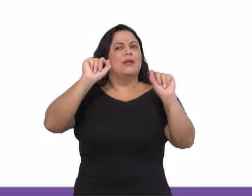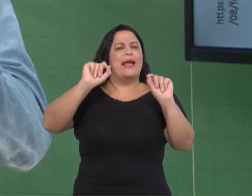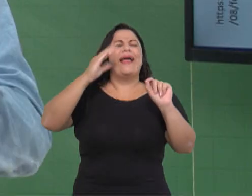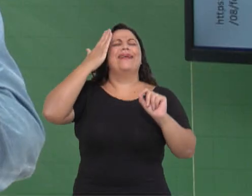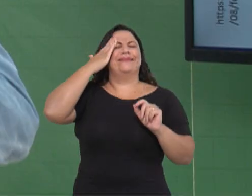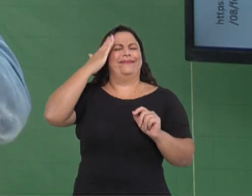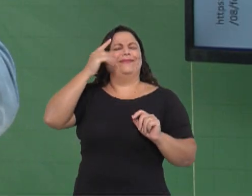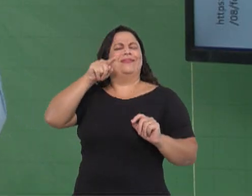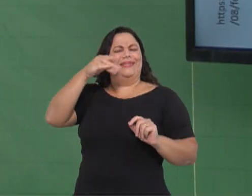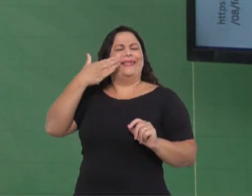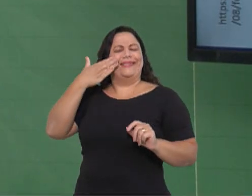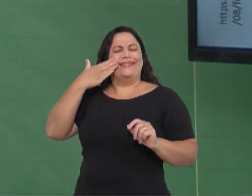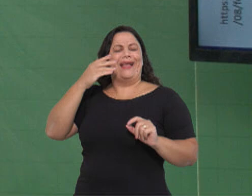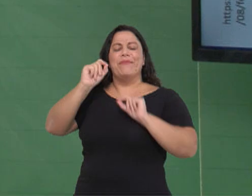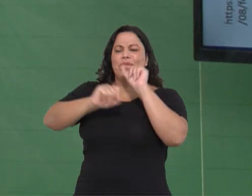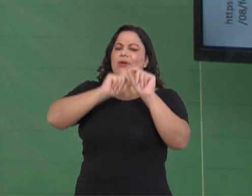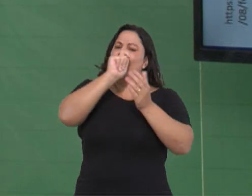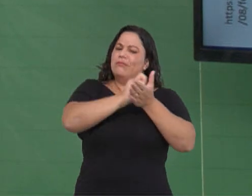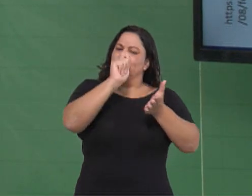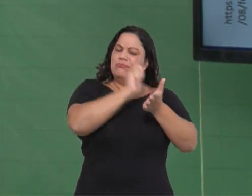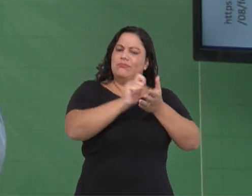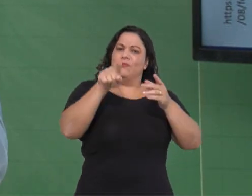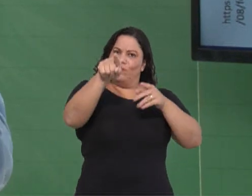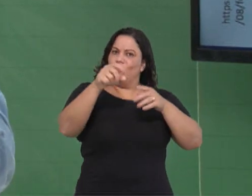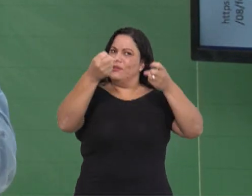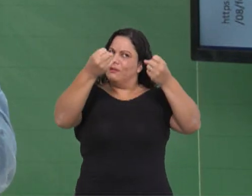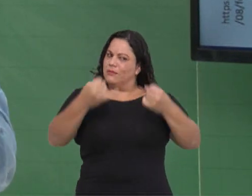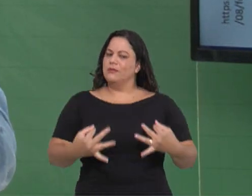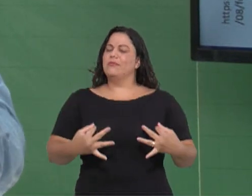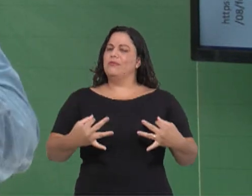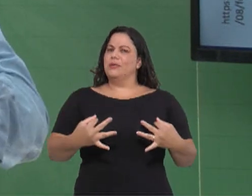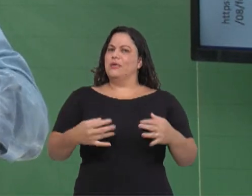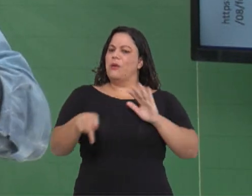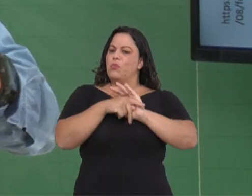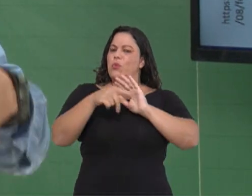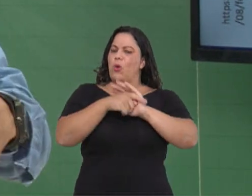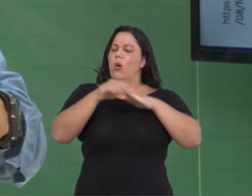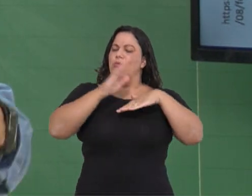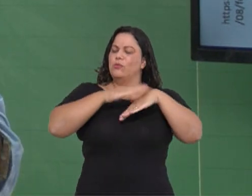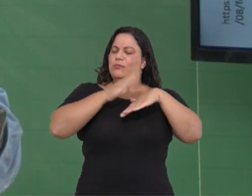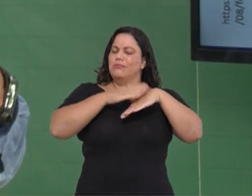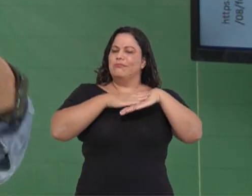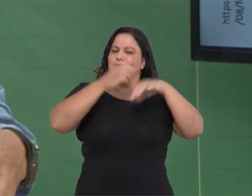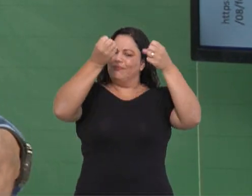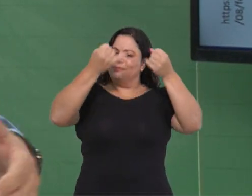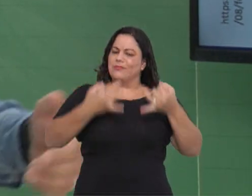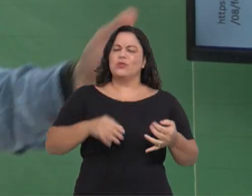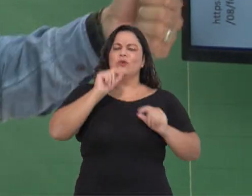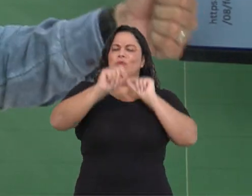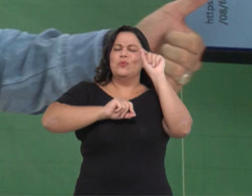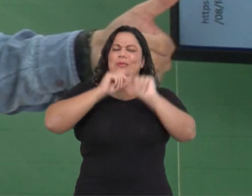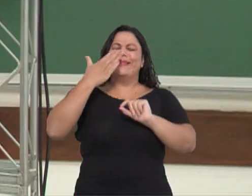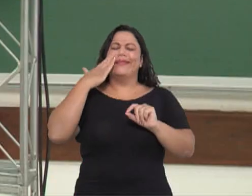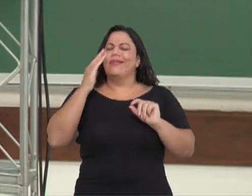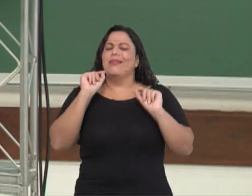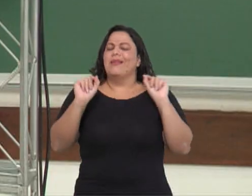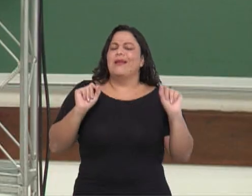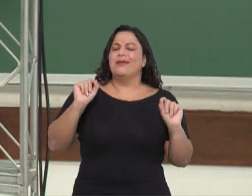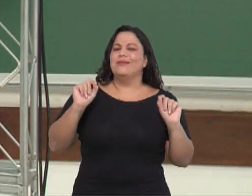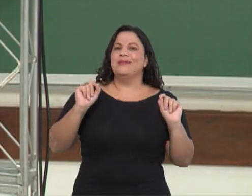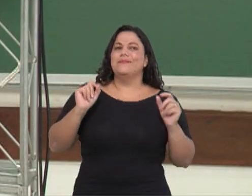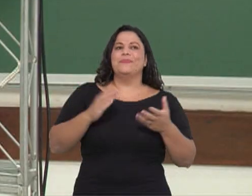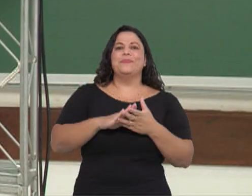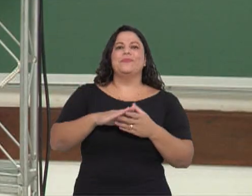aí no seu caderno sua definição de folclore. O que você entende por folclore? E a